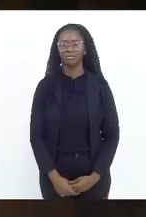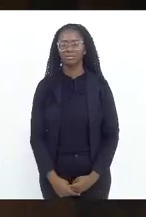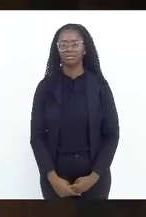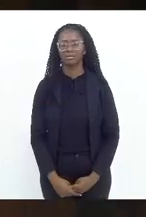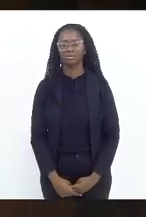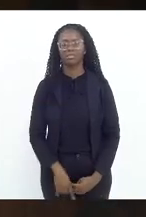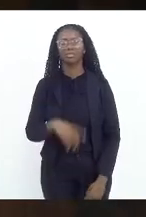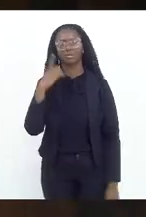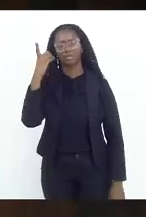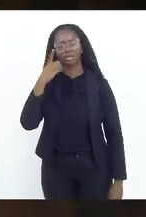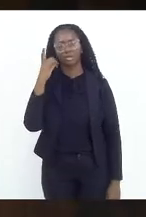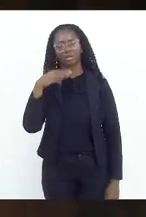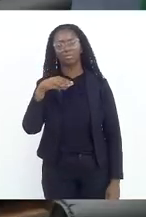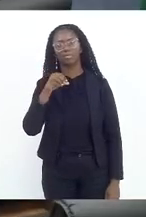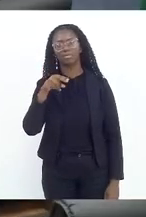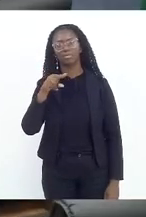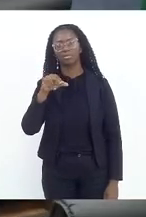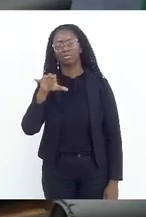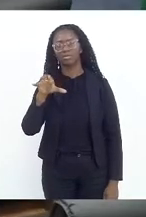Deputada Mônica Francisco.